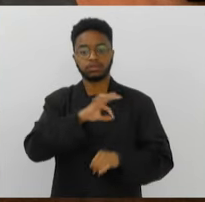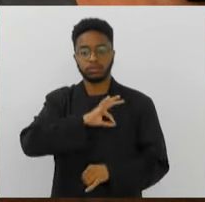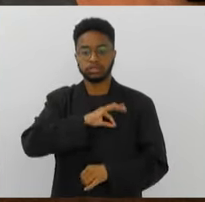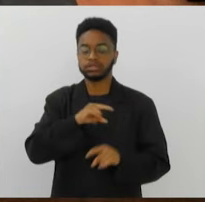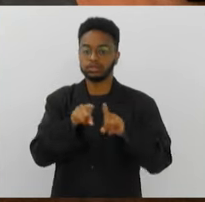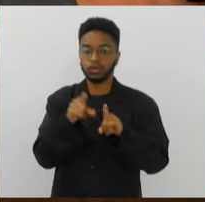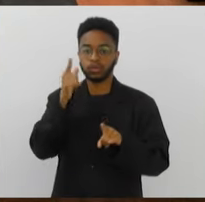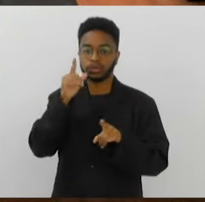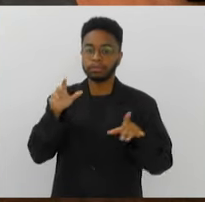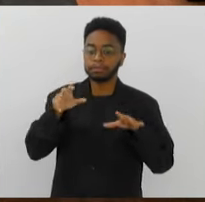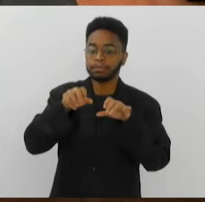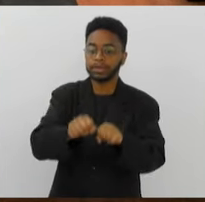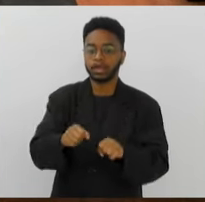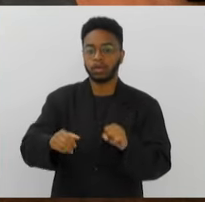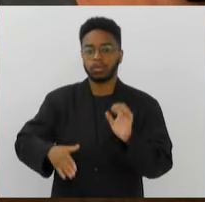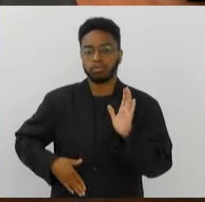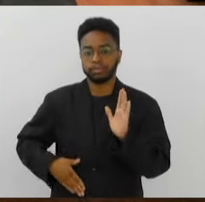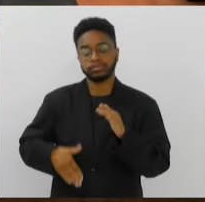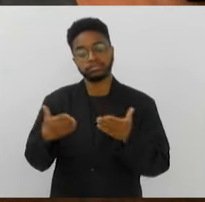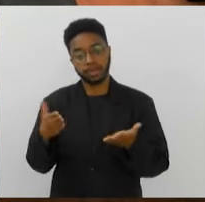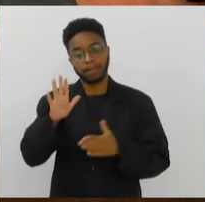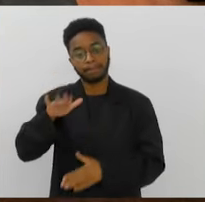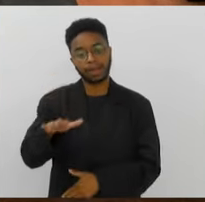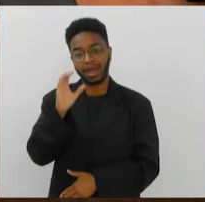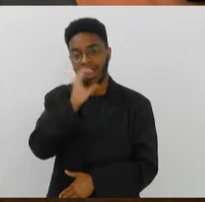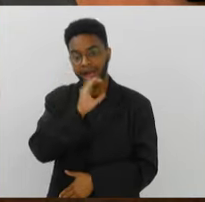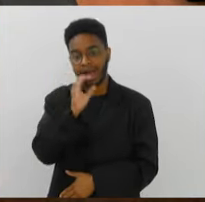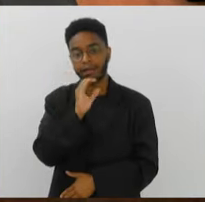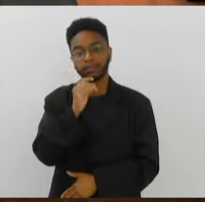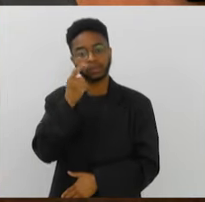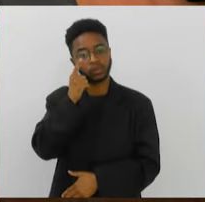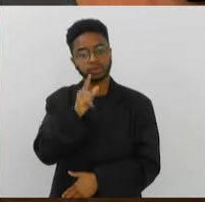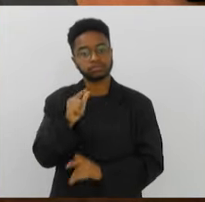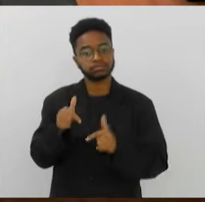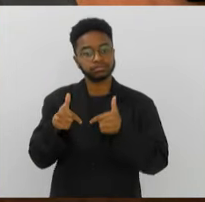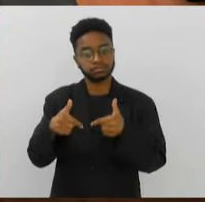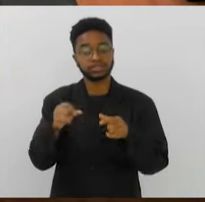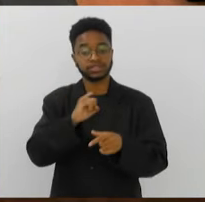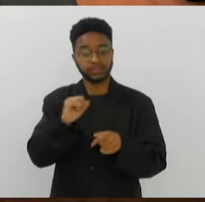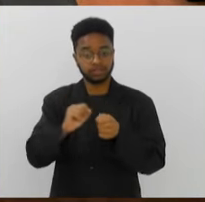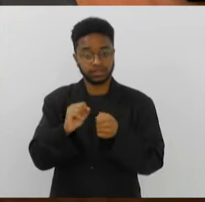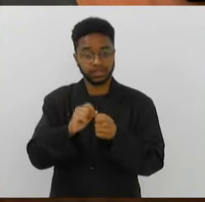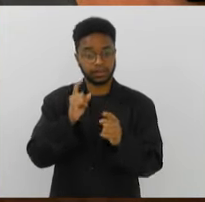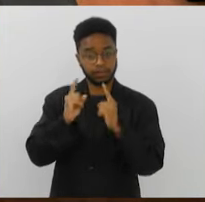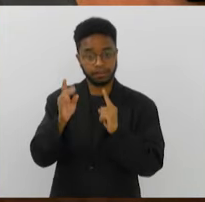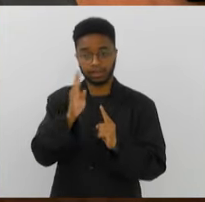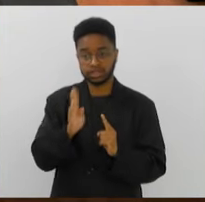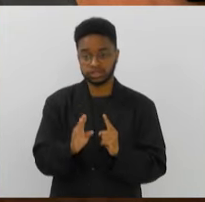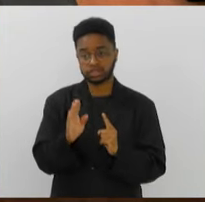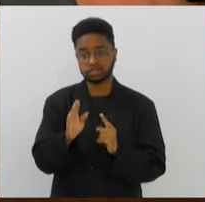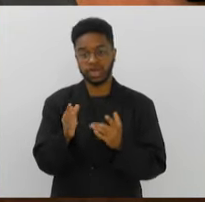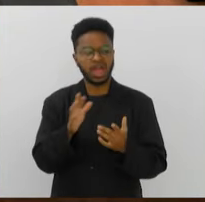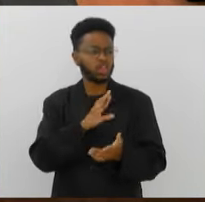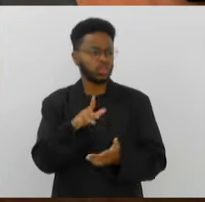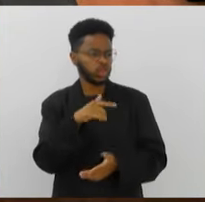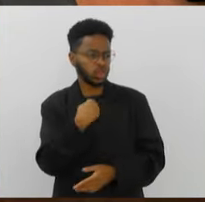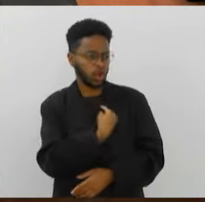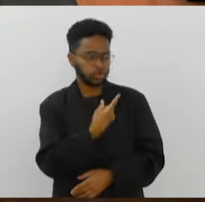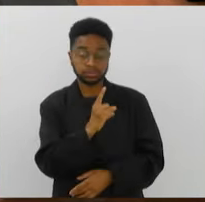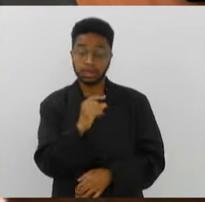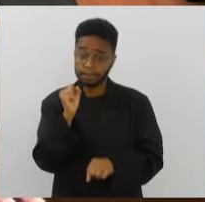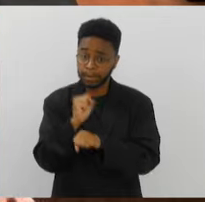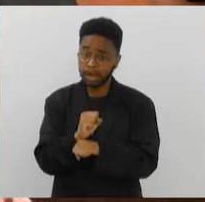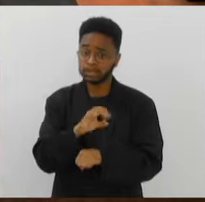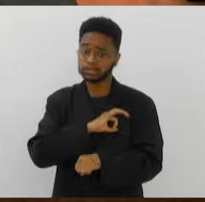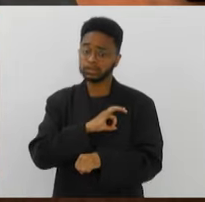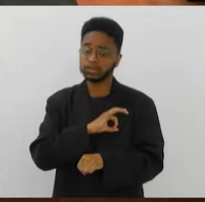captura o vagabundo. É barato, rápido, eficiente, fazendo isso na Avenida Brasil, fazendo isso na Linha Vermelha. Ah, mas a Avenida Brasil não é nossa. Para com isso, segurança pública é